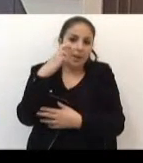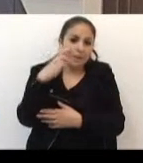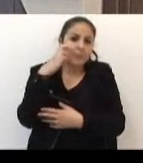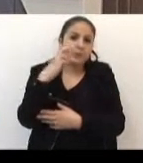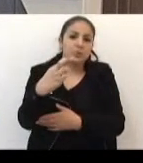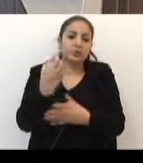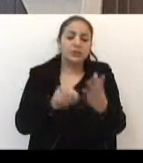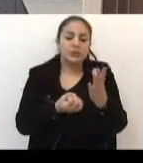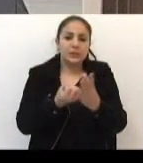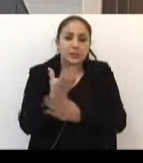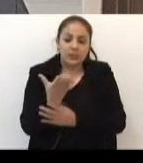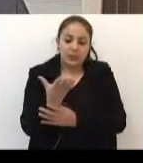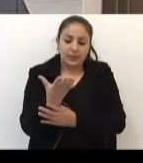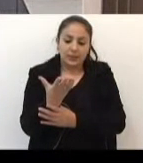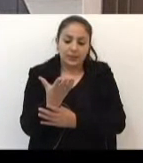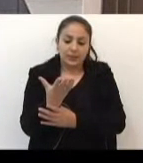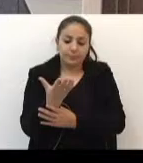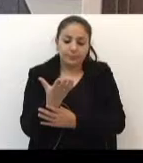gerar